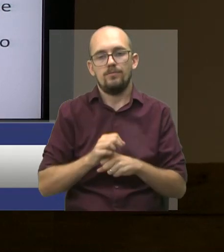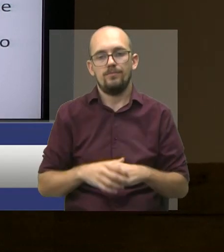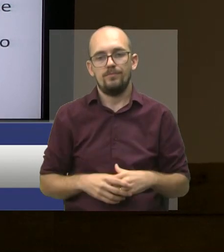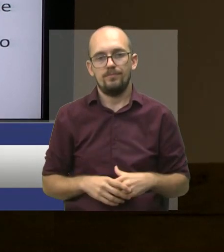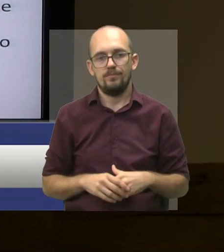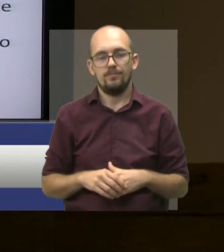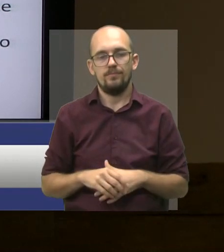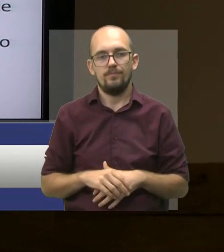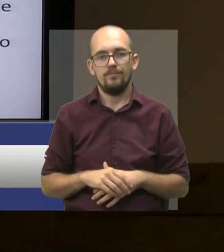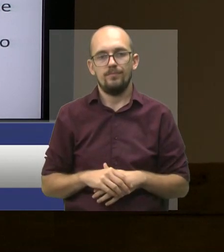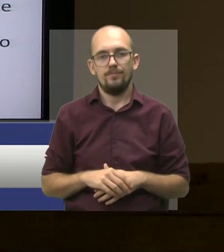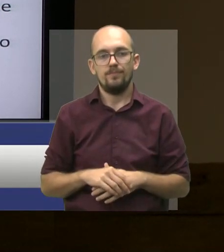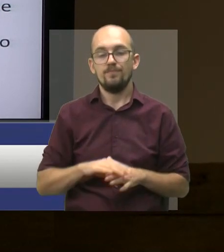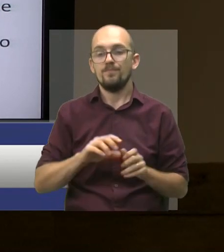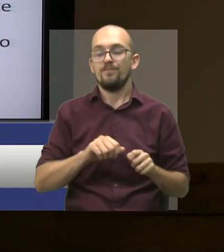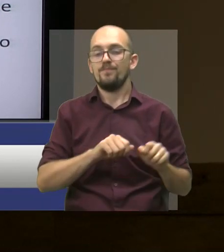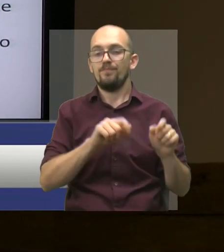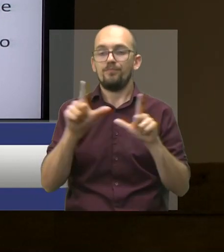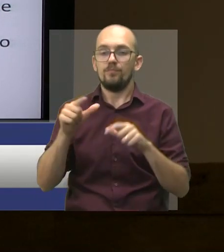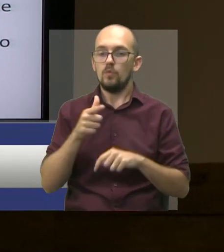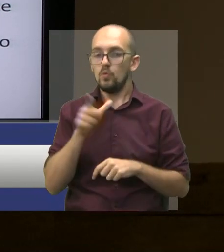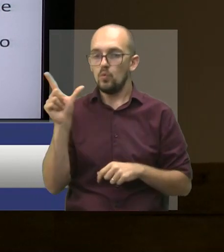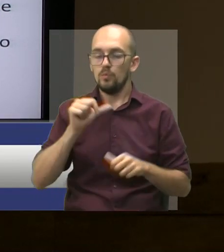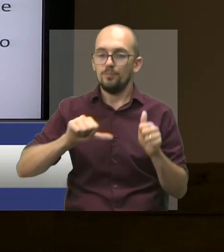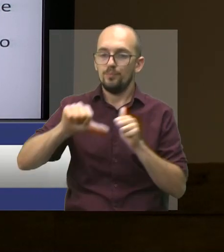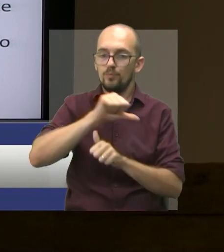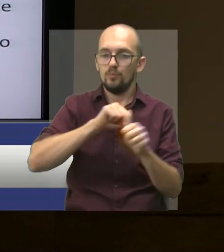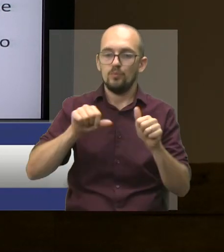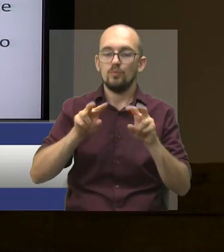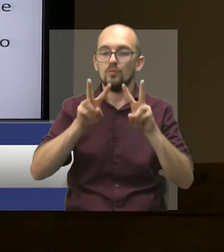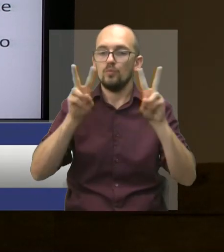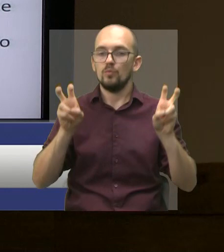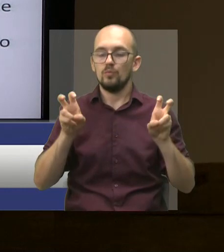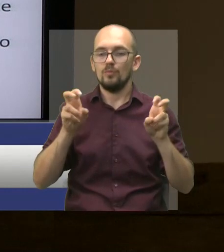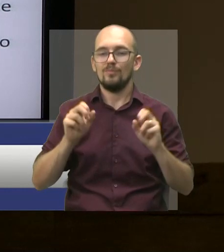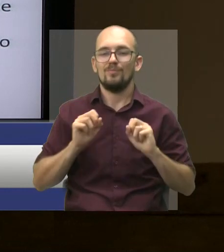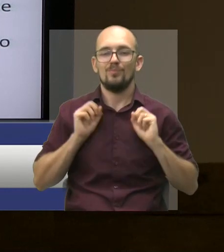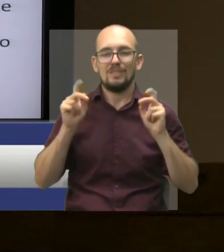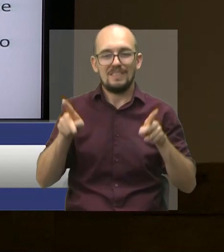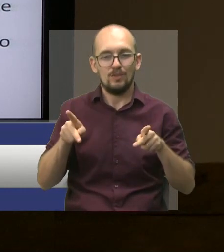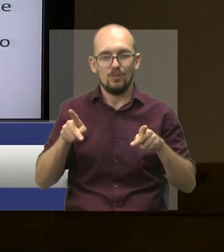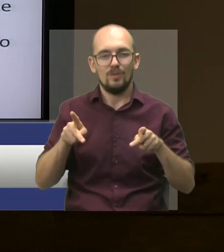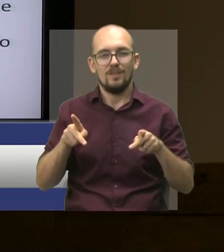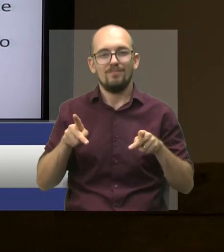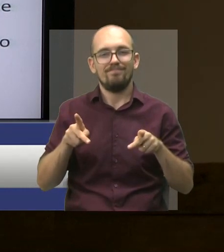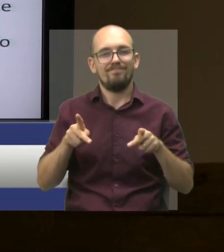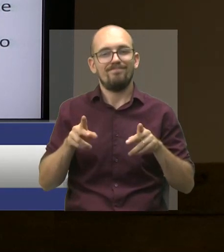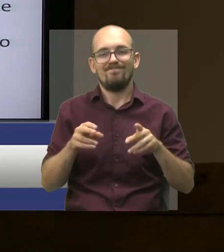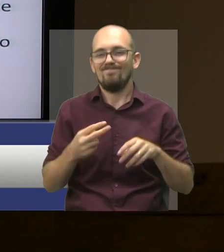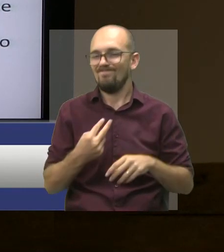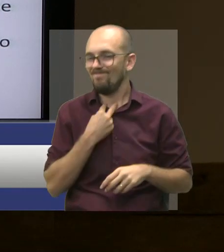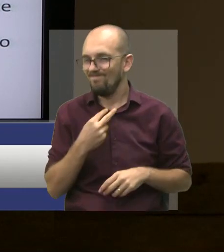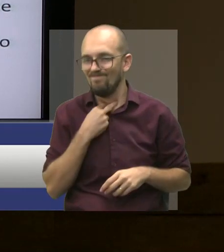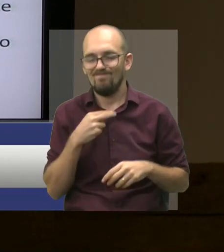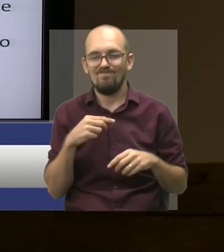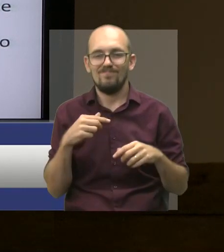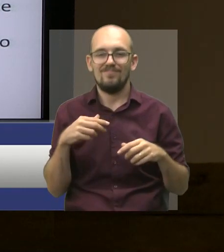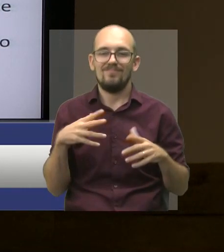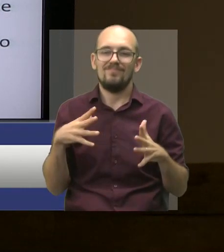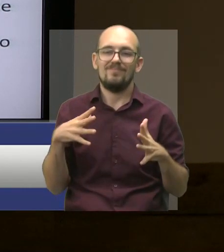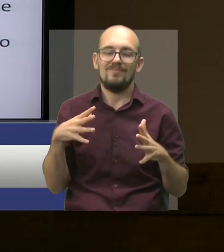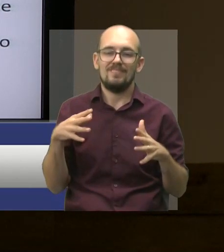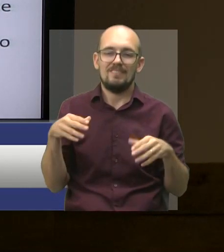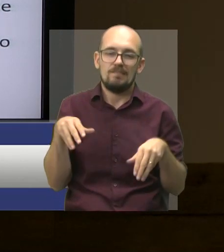Outra mudança também sobre a questão da concessão da aposentadoria por incapacidade permanente, a